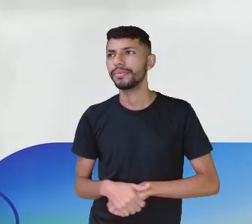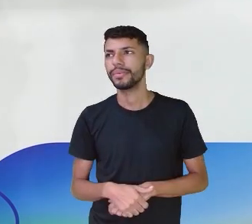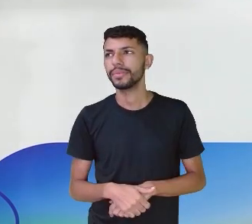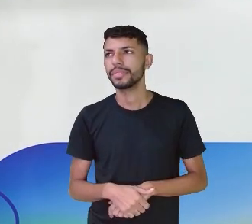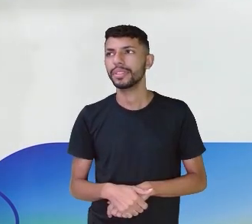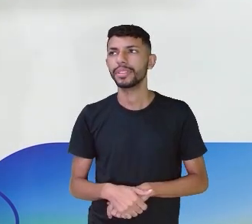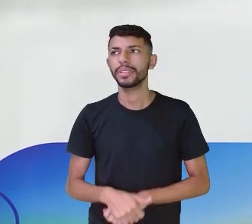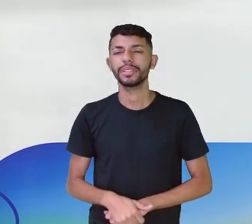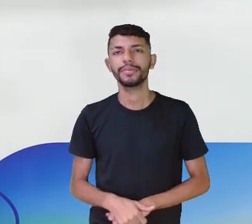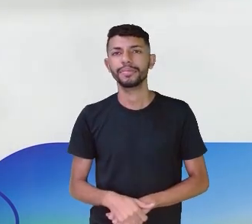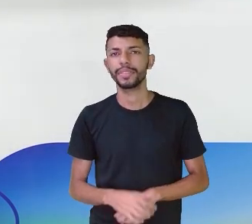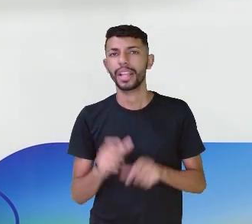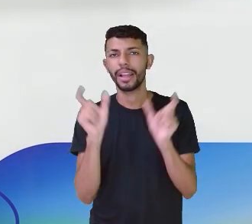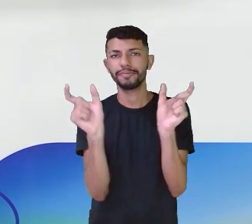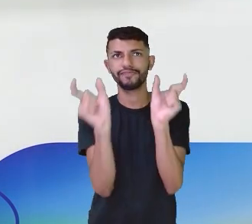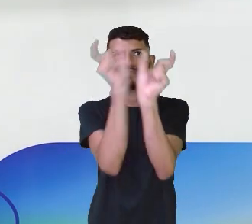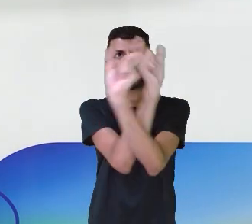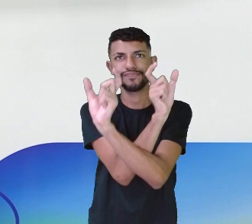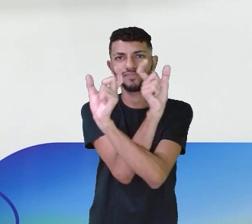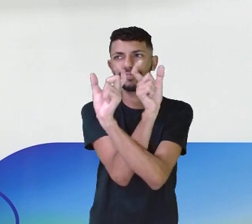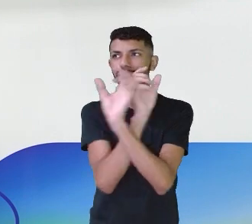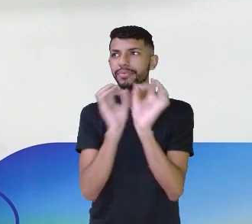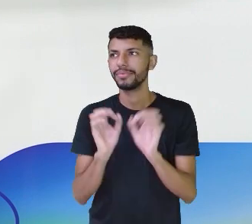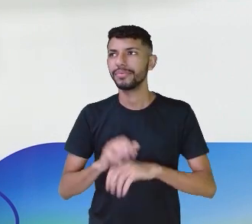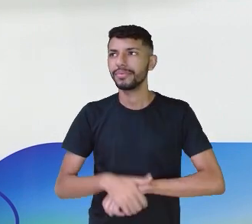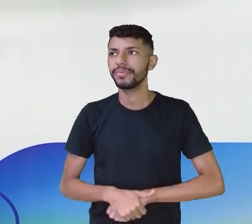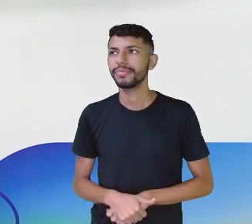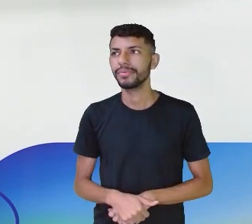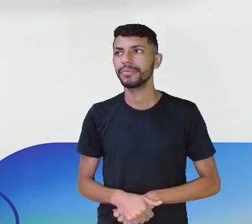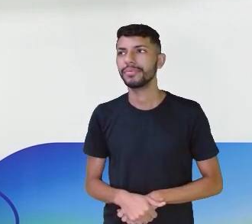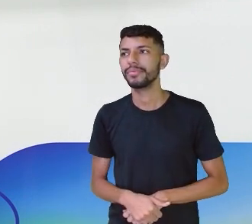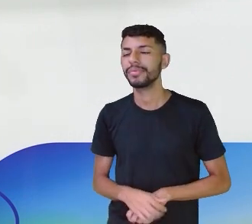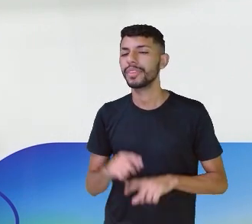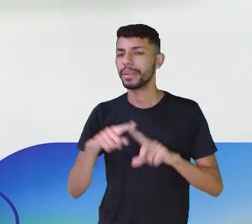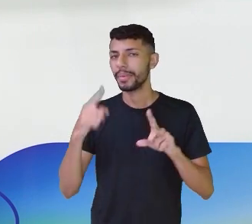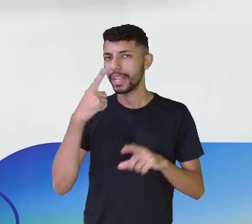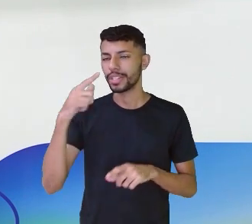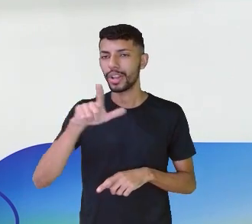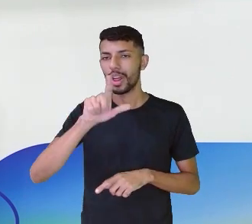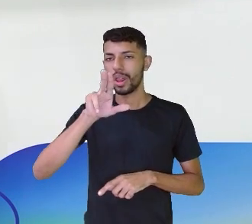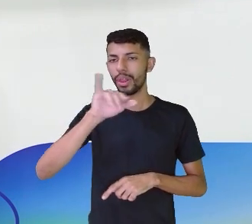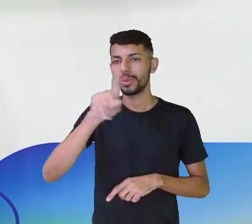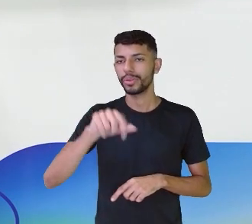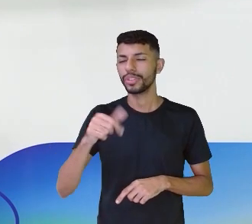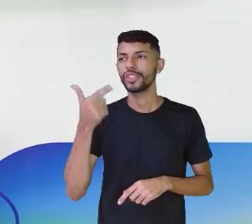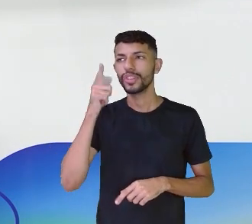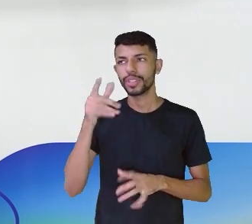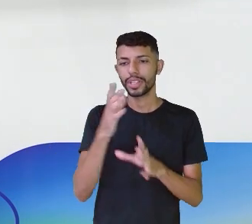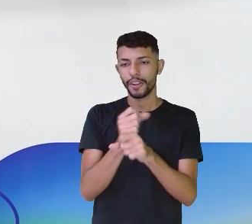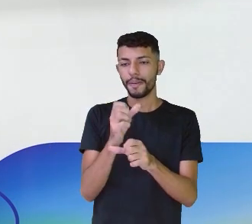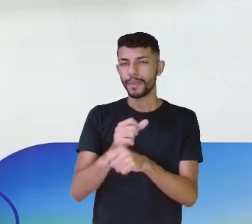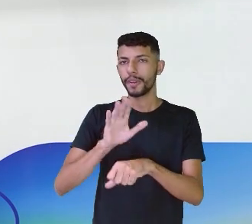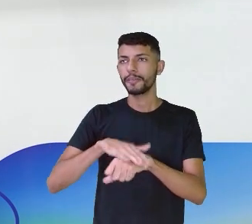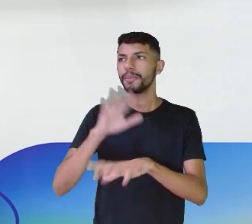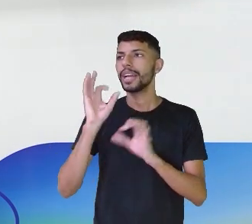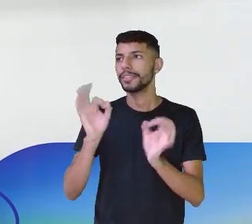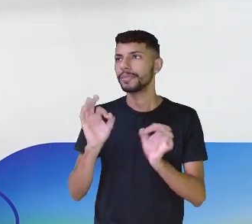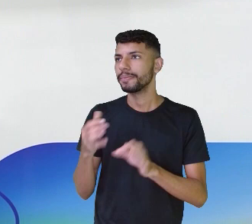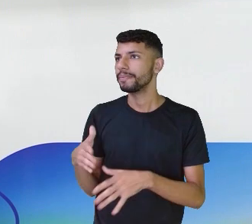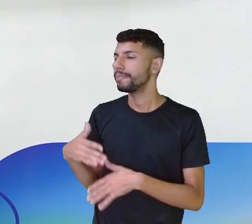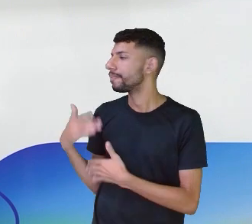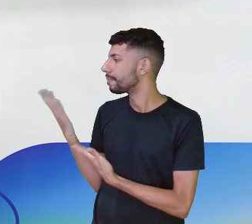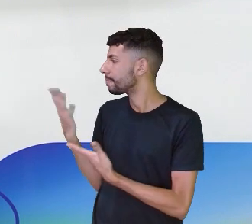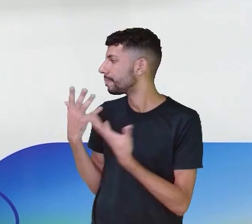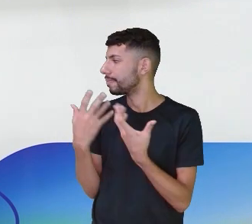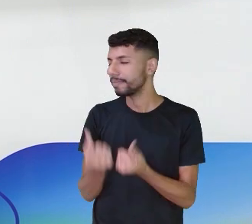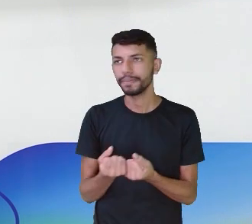era só essa palavrinha que precisaria ter mudado. Mas Luiz marcou mais pontos, certo?